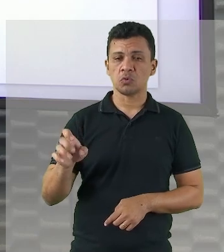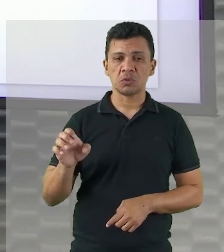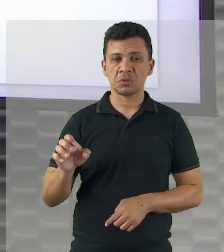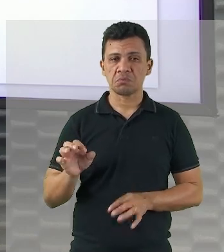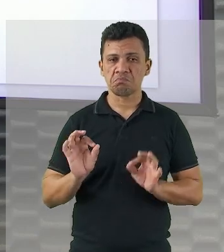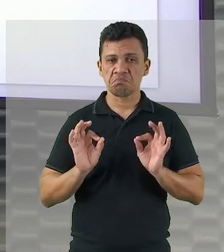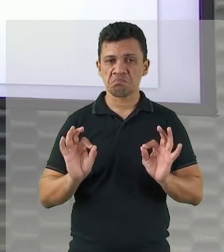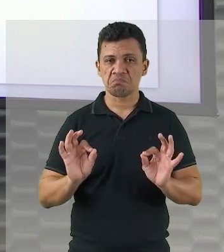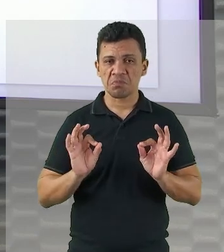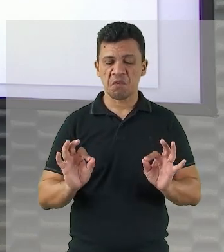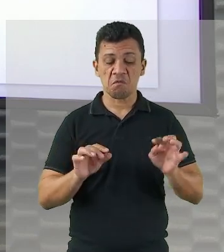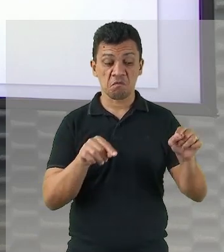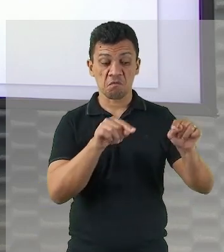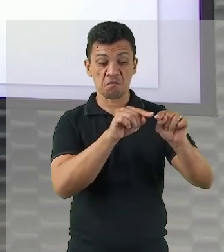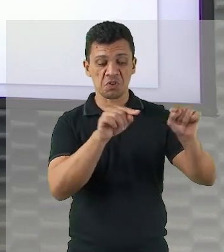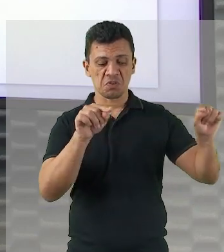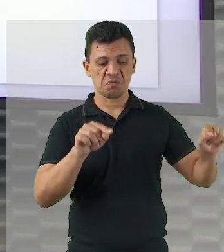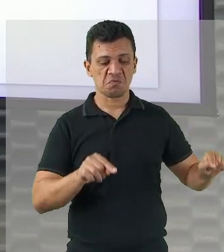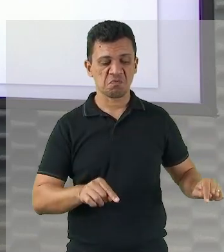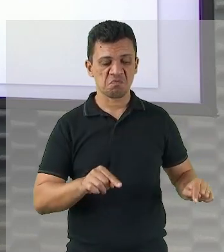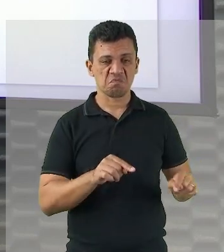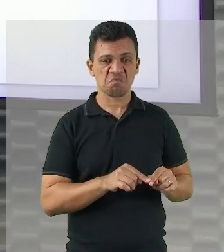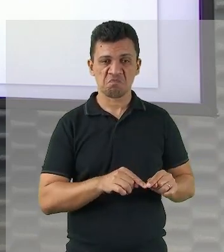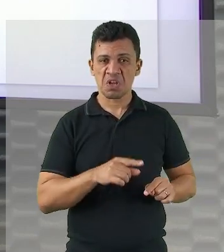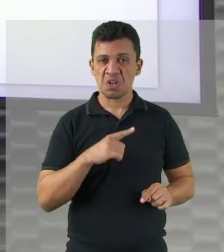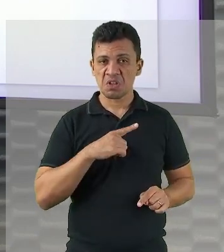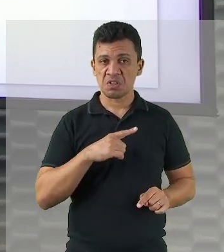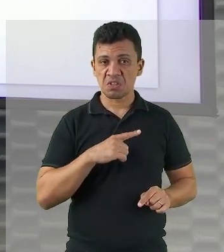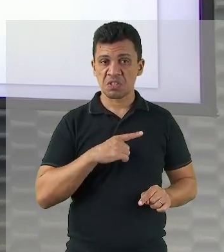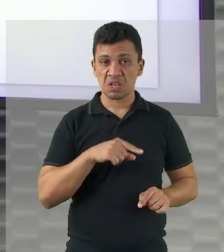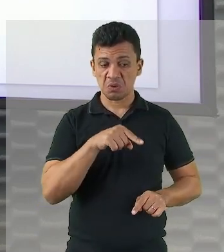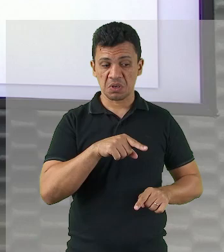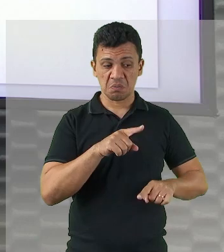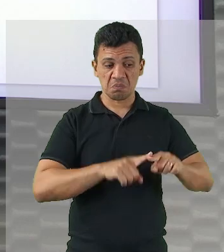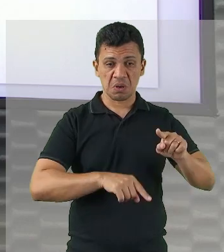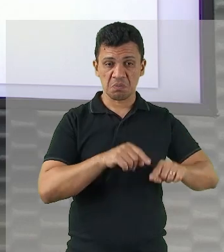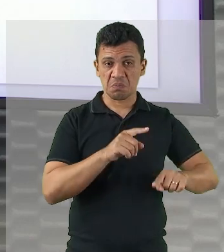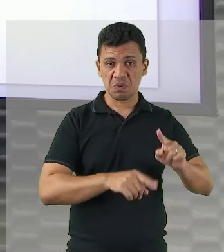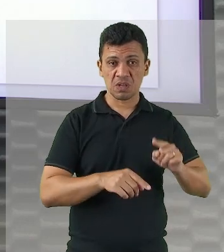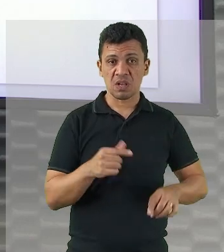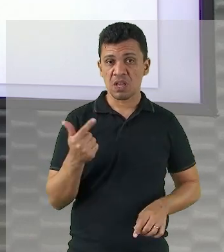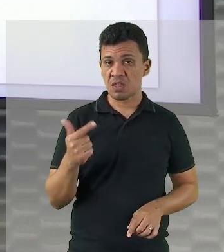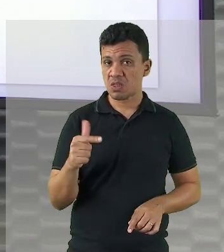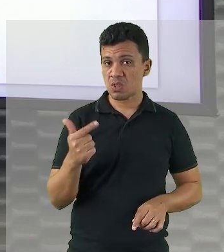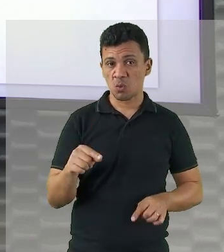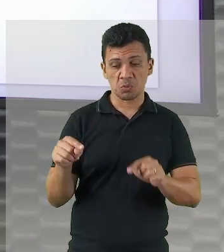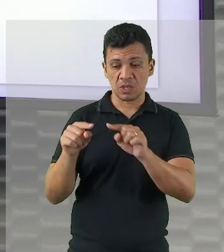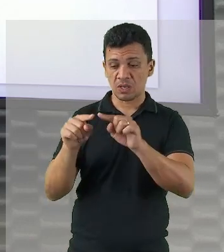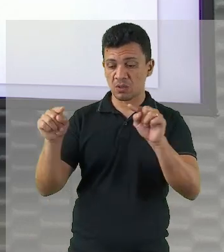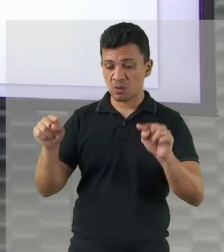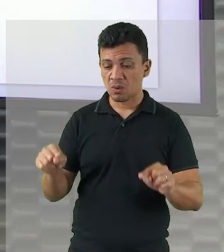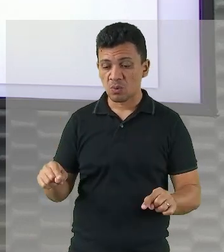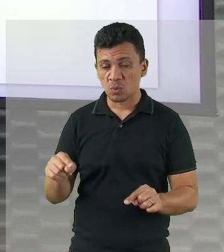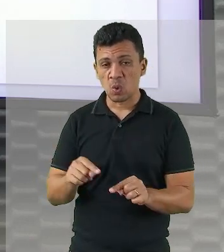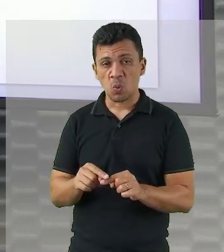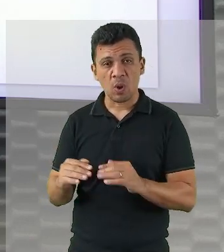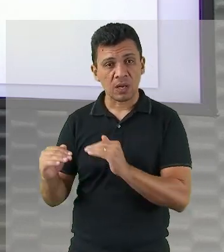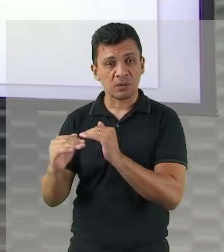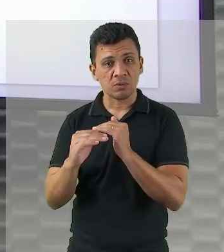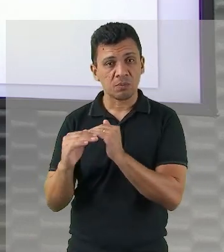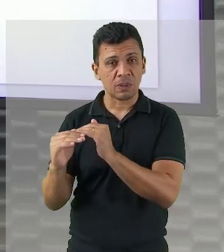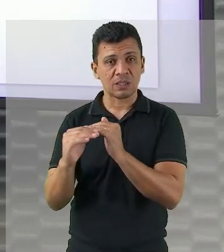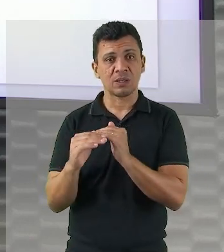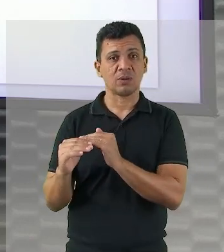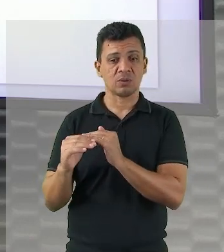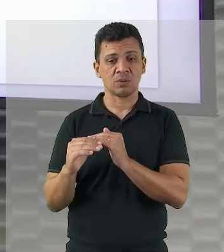de luxo, que tenha outros recursos que não se encontram num quarto padrão, um quarto que